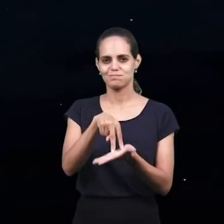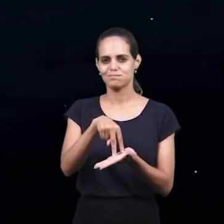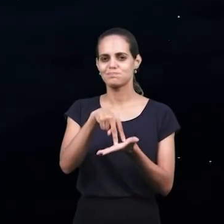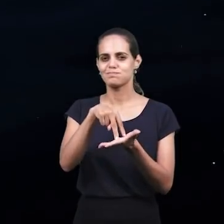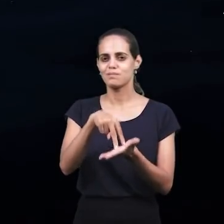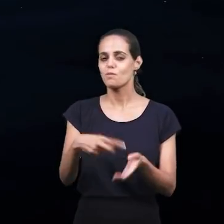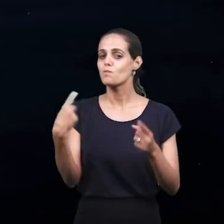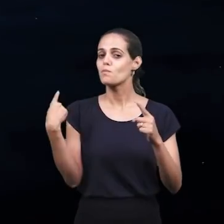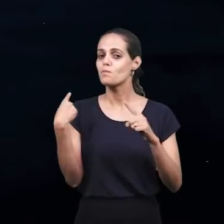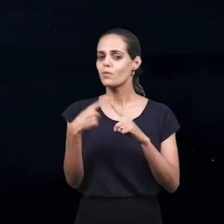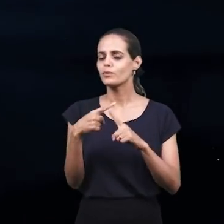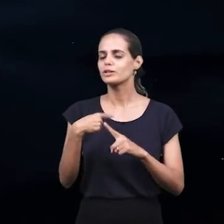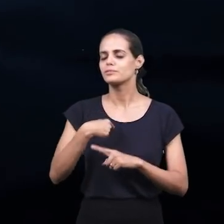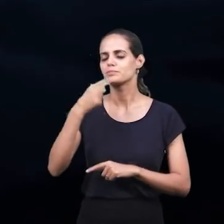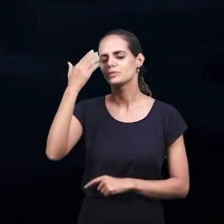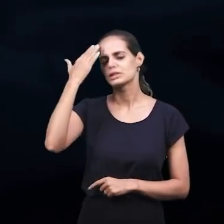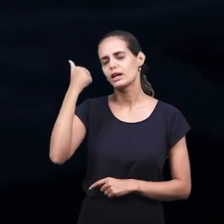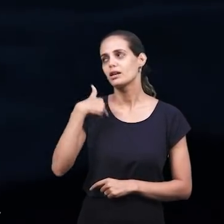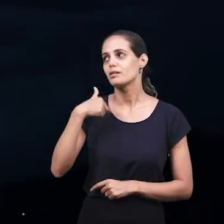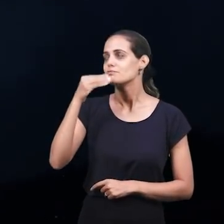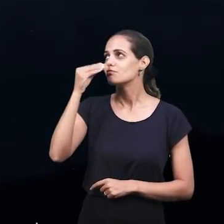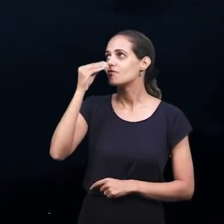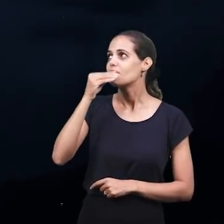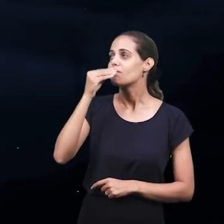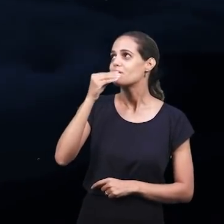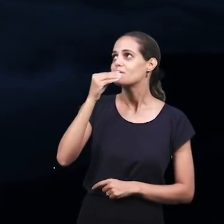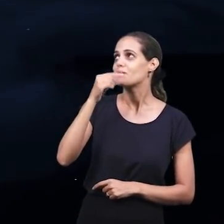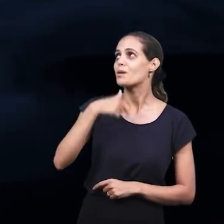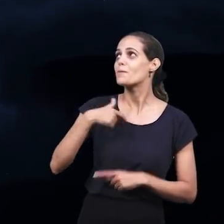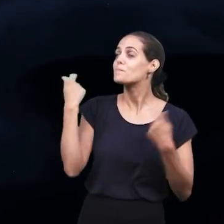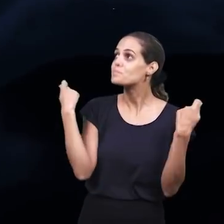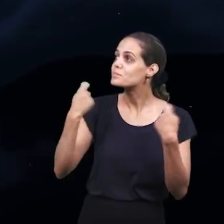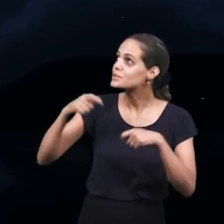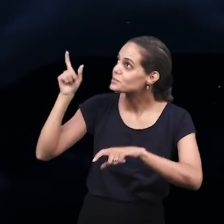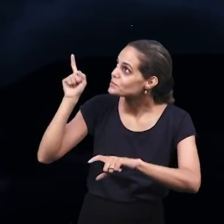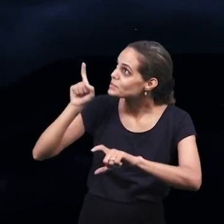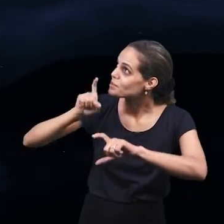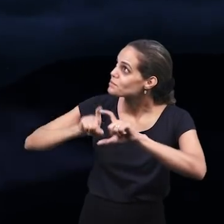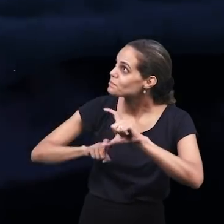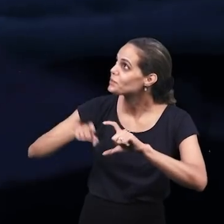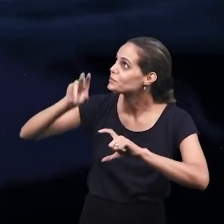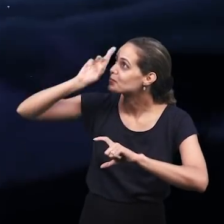Pois fraco sou, sem ti não posso